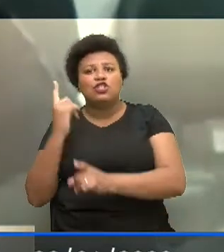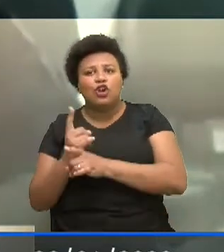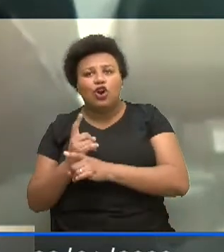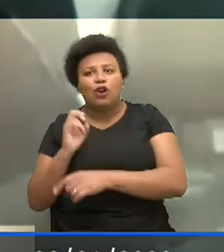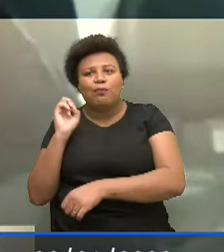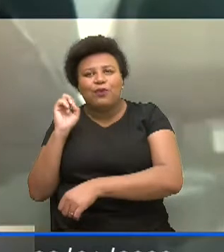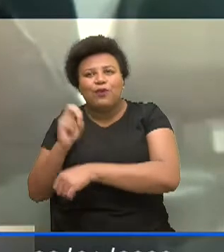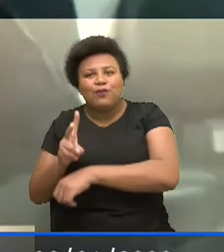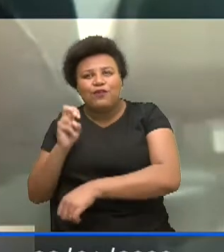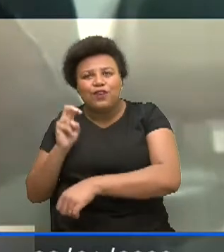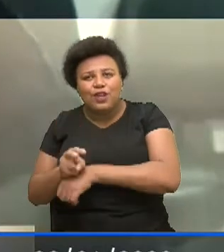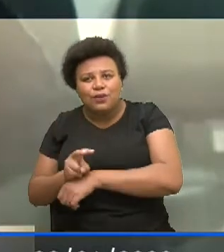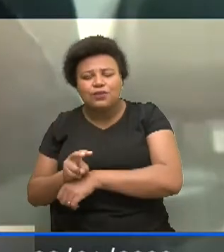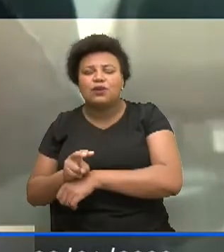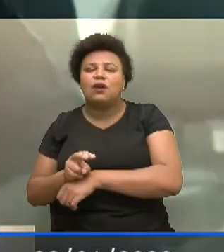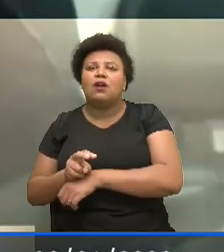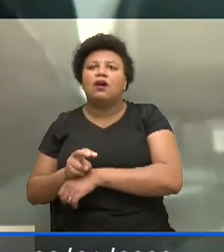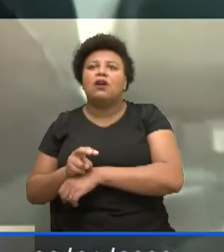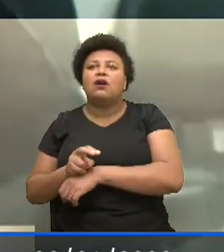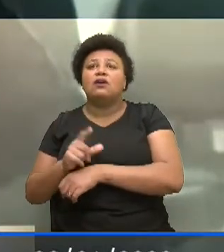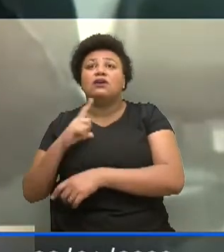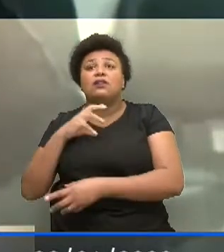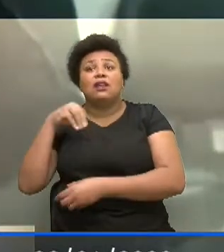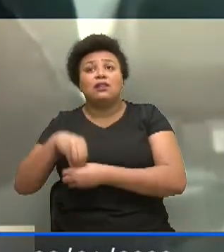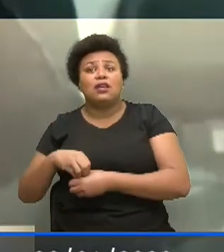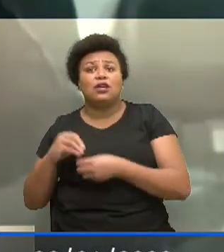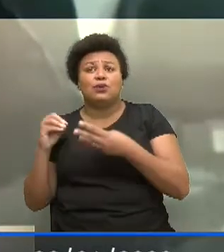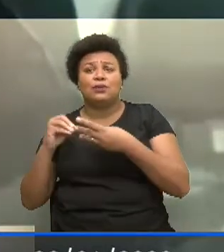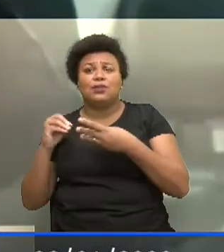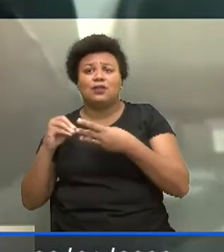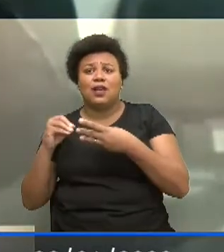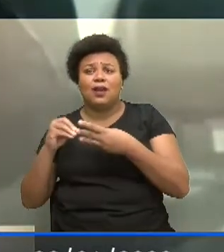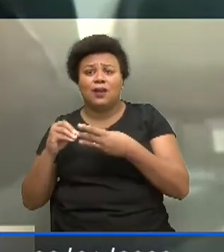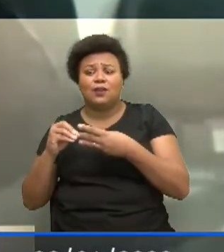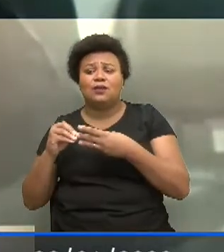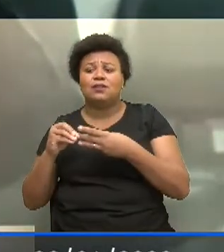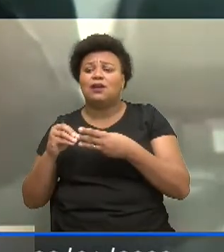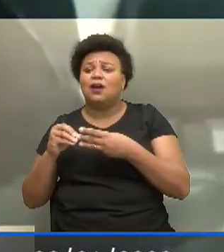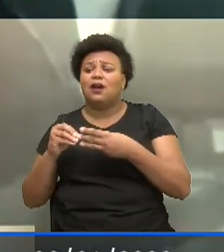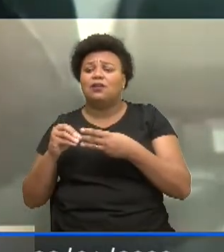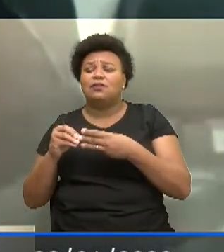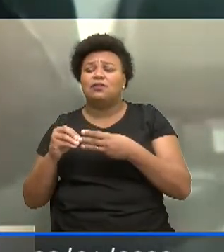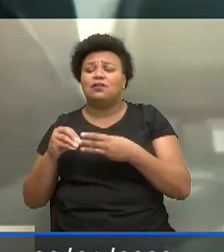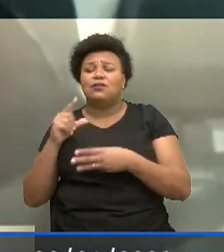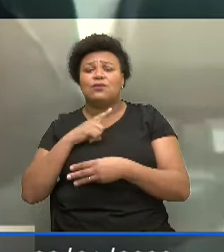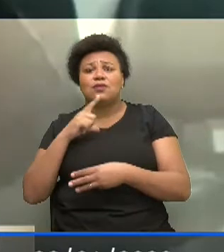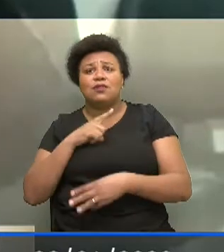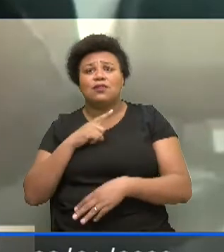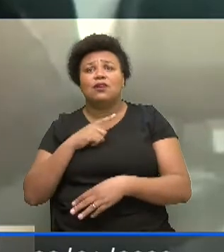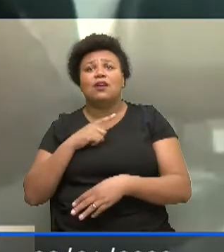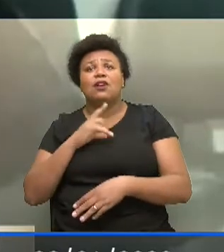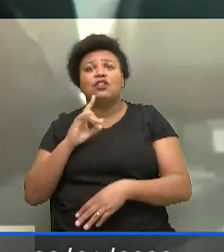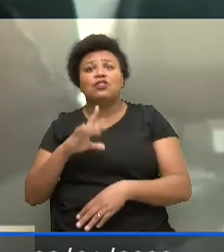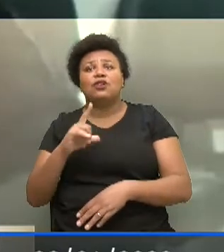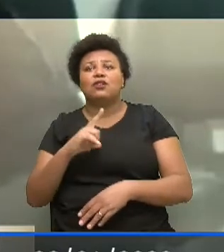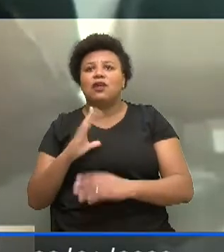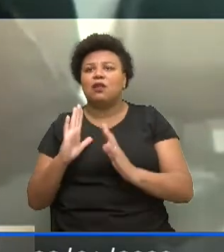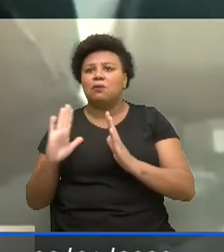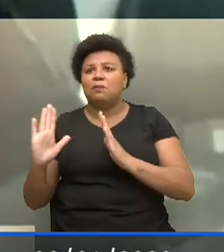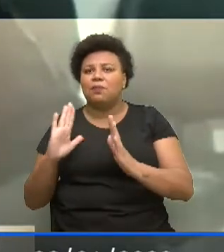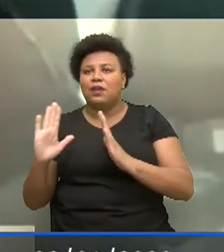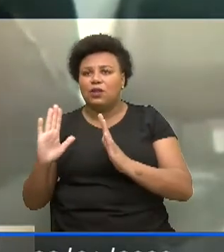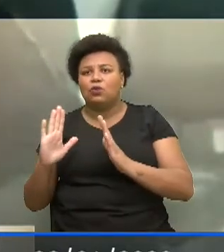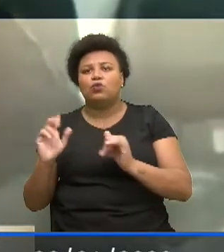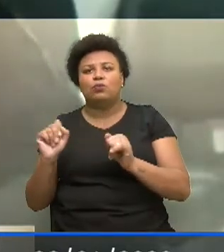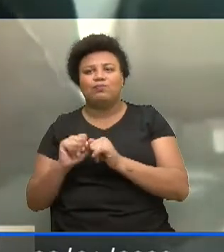o vírus, né, que vive dentro da célula, nos tecidos da nasa e orofaringe, e ele só tem um período adequado para